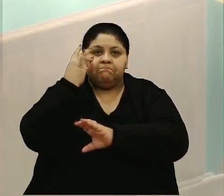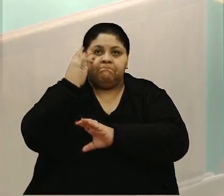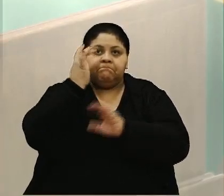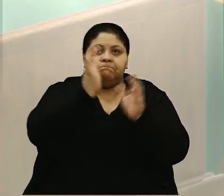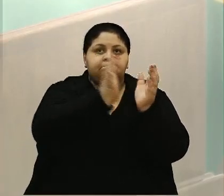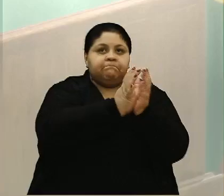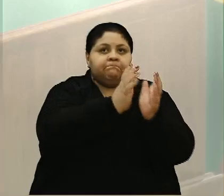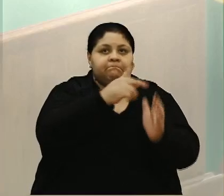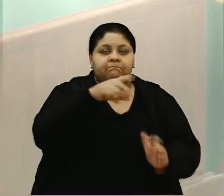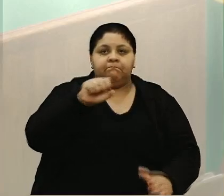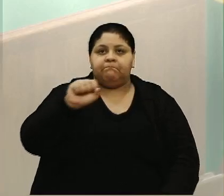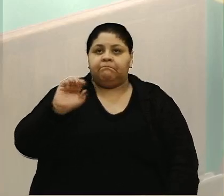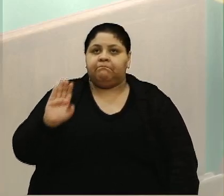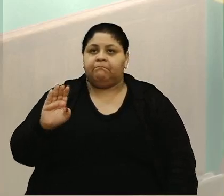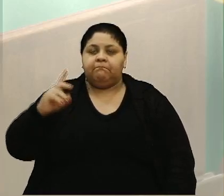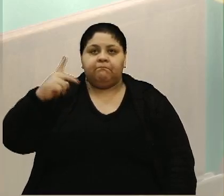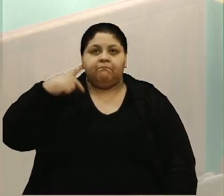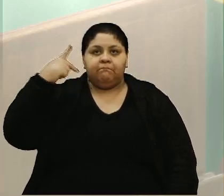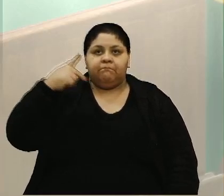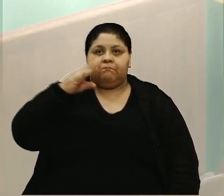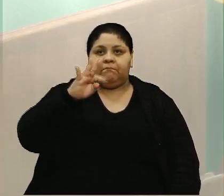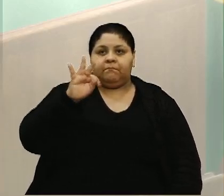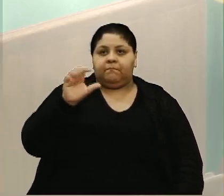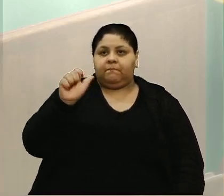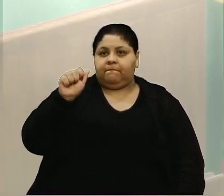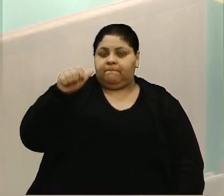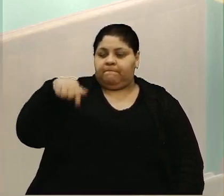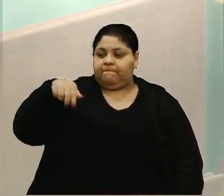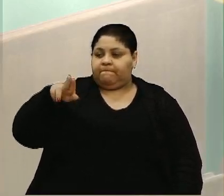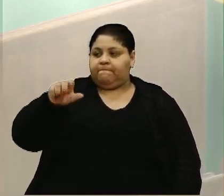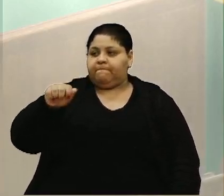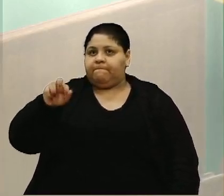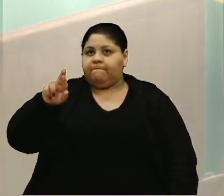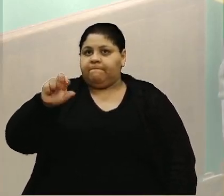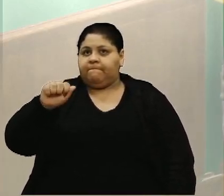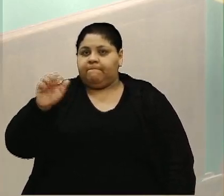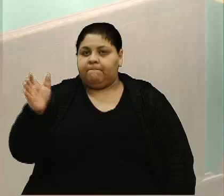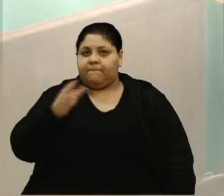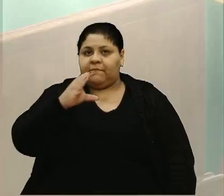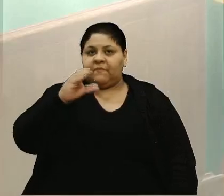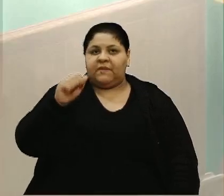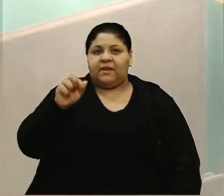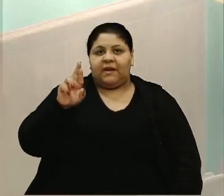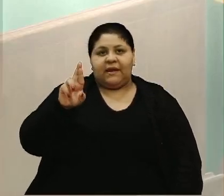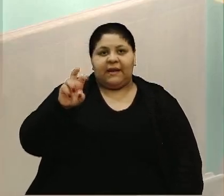do PSB, vereadora de Taquara, a Carmen Fontoura,